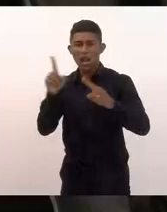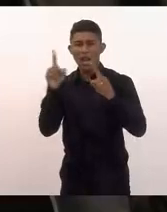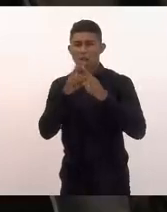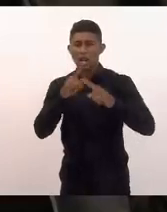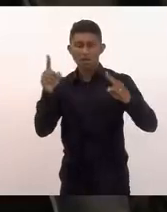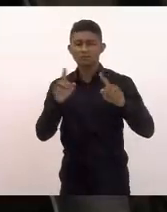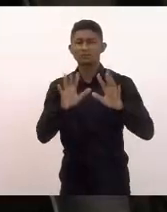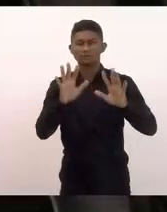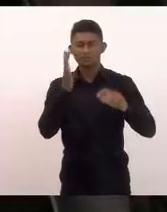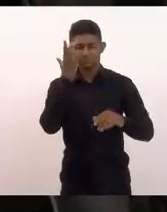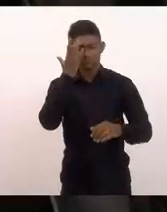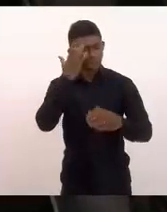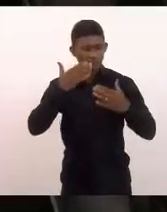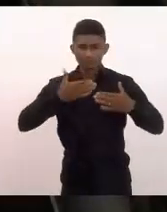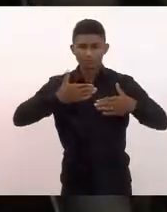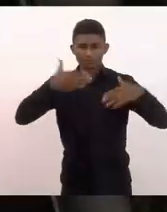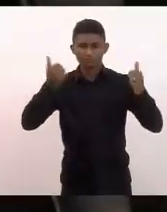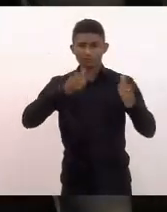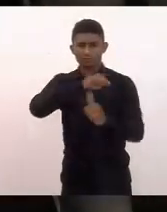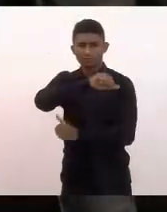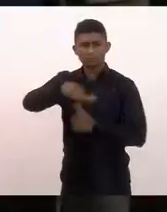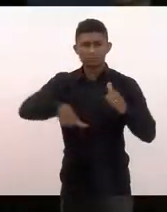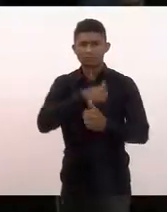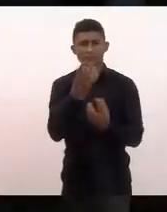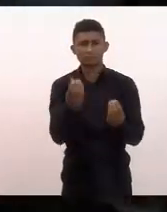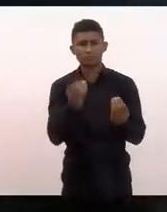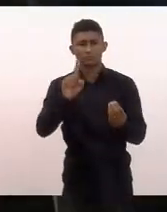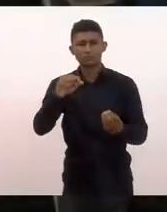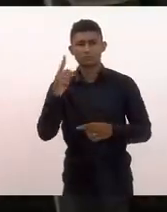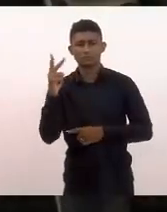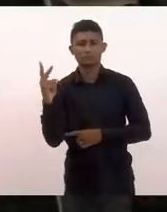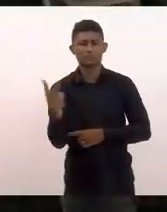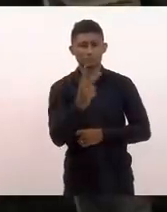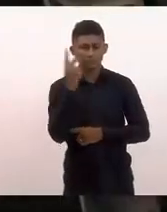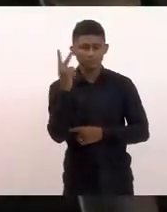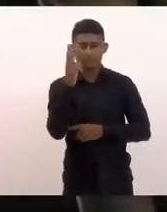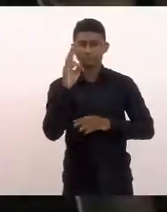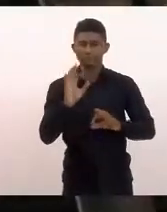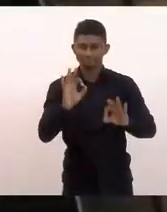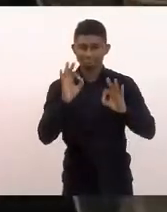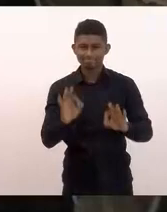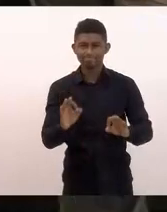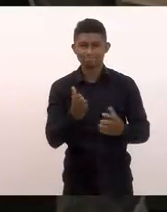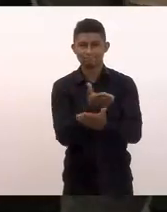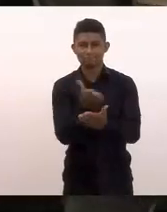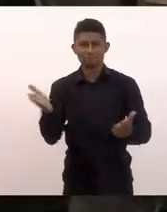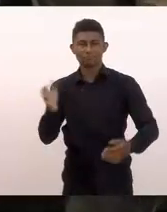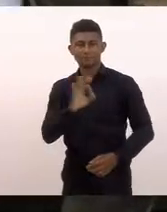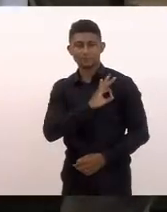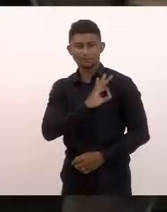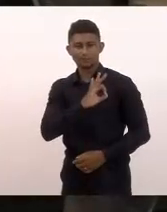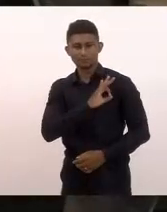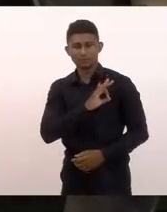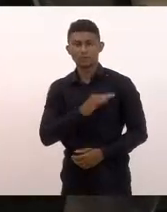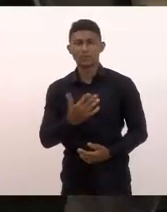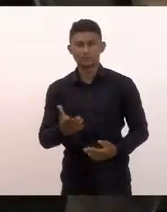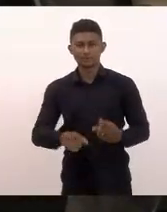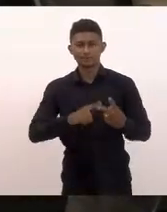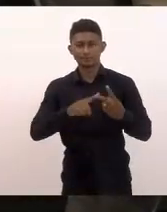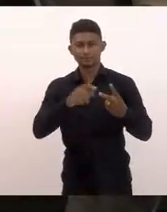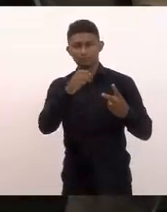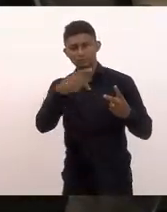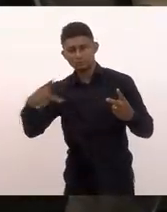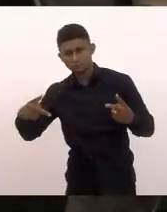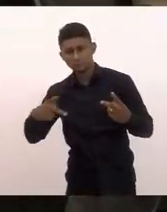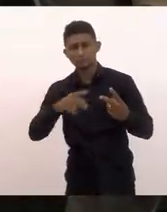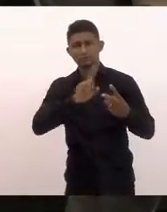que está acontecendo em matéria de segurança no Estado é valorizando e dignificando policiais militares, pensionistas,